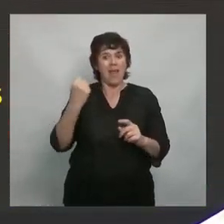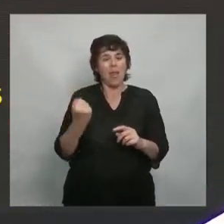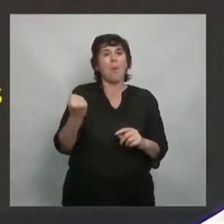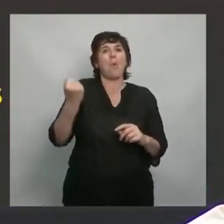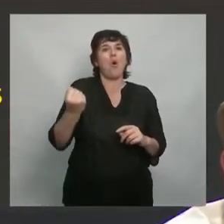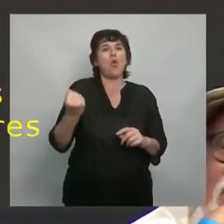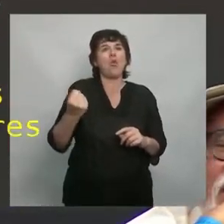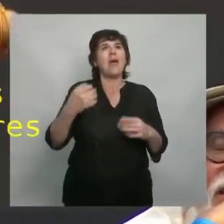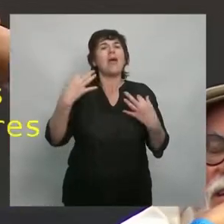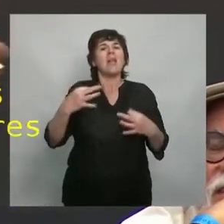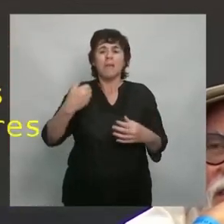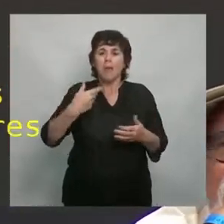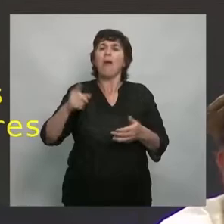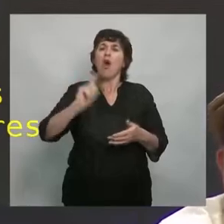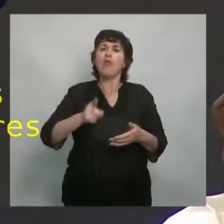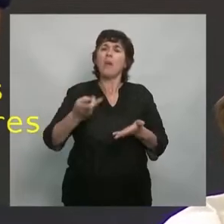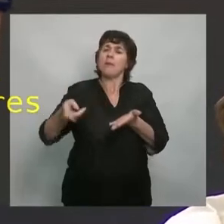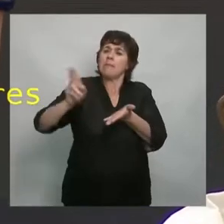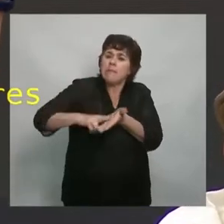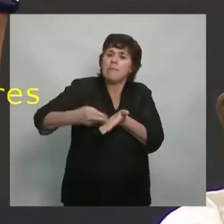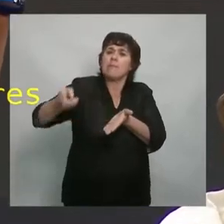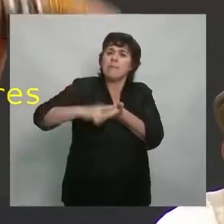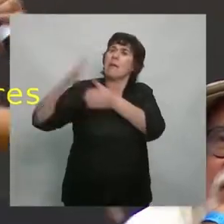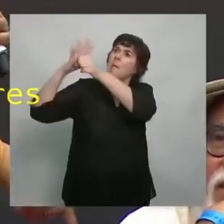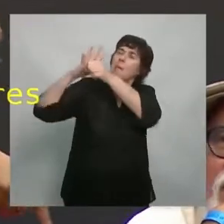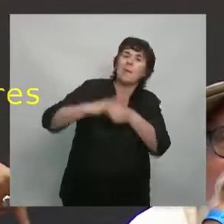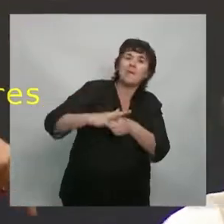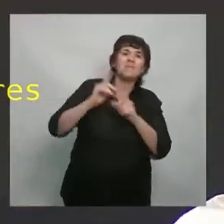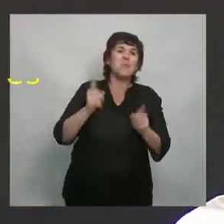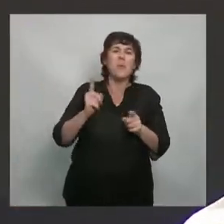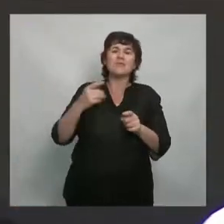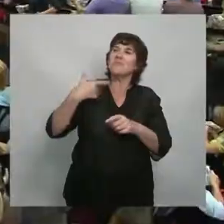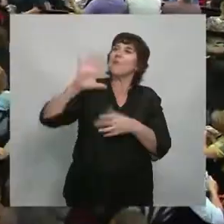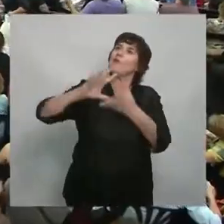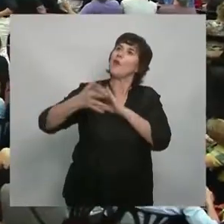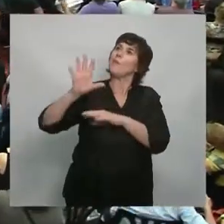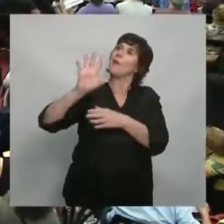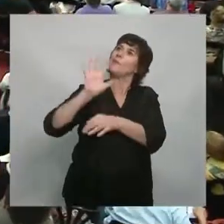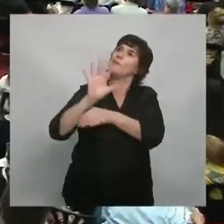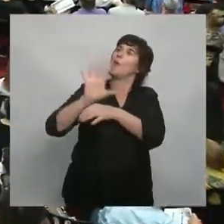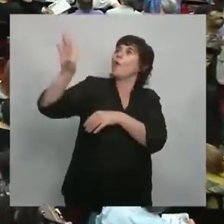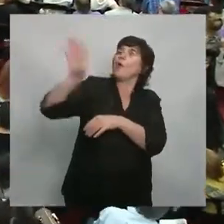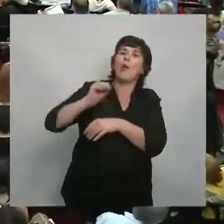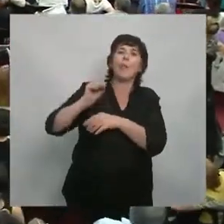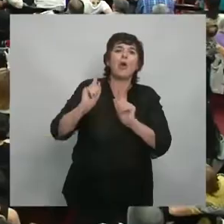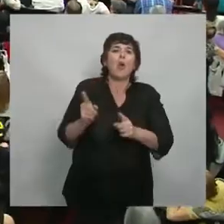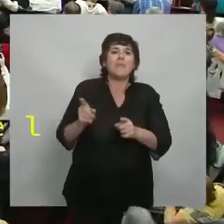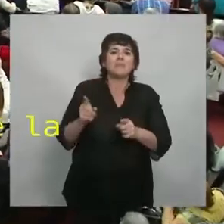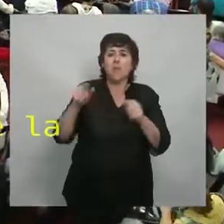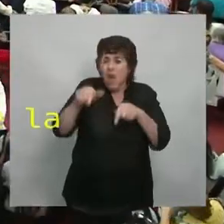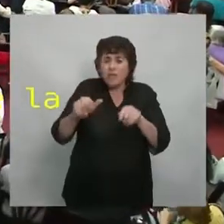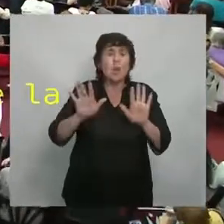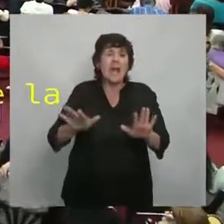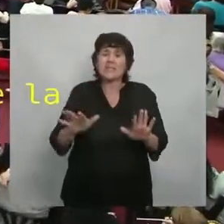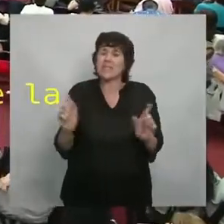reproduzir a opressão de raça e a repressão de gênero. Não adianta. Então, o que eu diria para